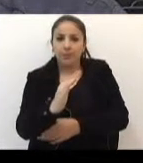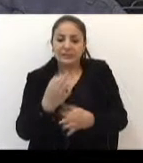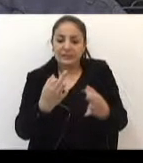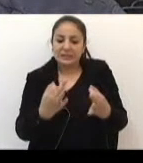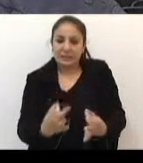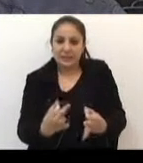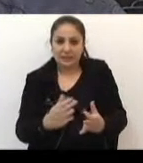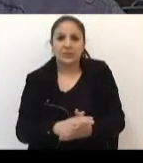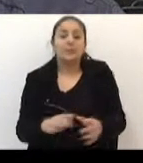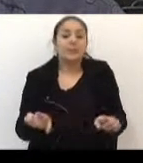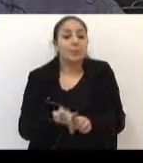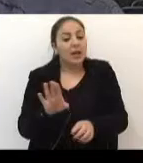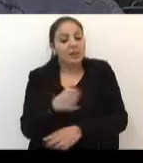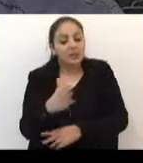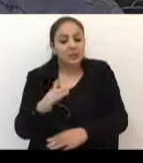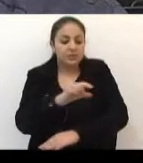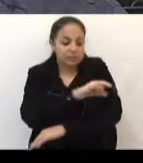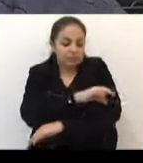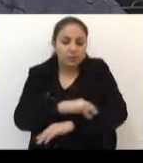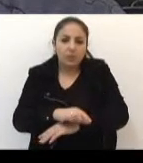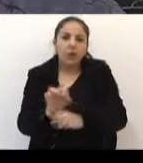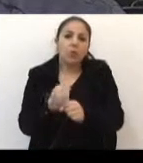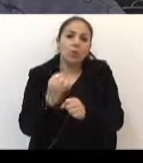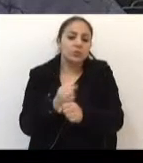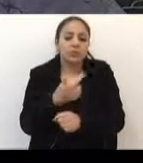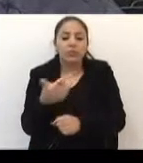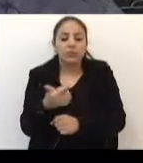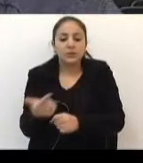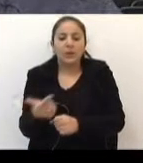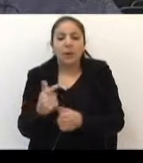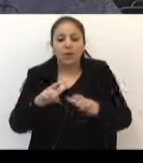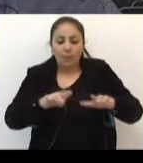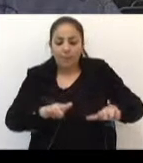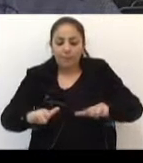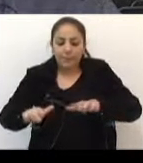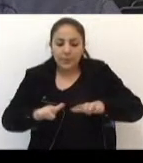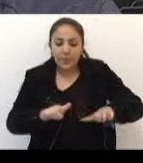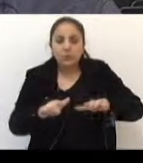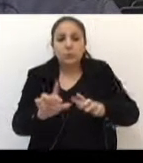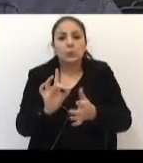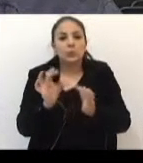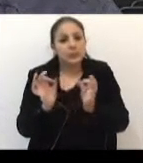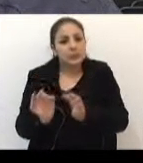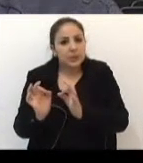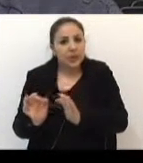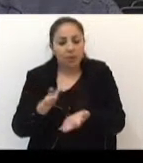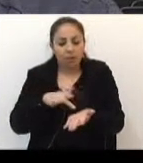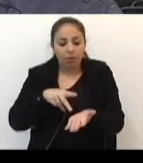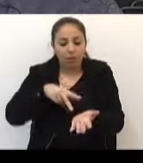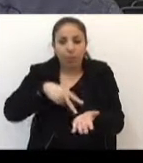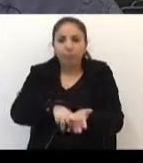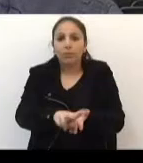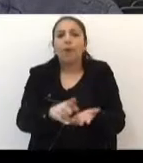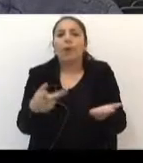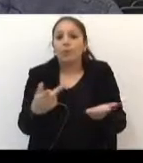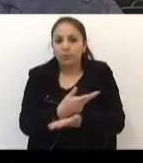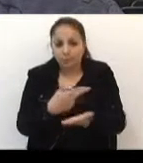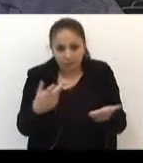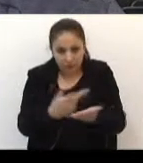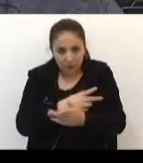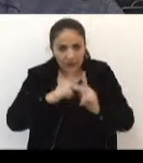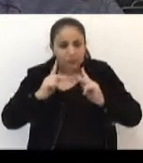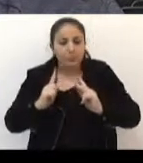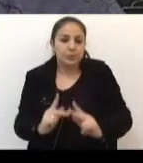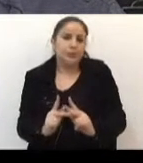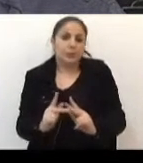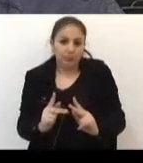sendo construídas acabam também não tendo o piso correto, sendo pisos que são lisos, acabam gerando acidente com pessoas, machucando pessoas